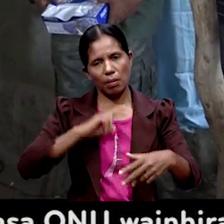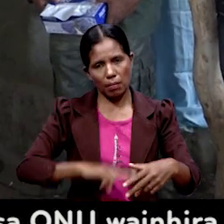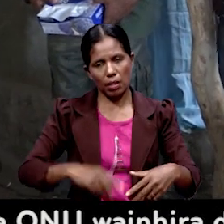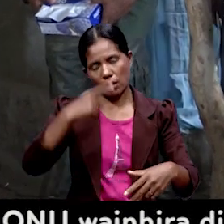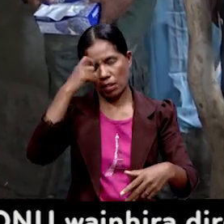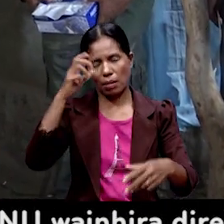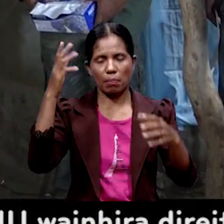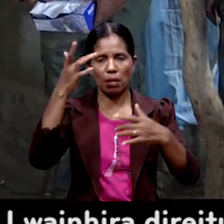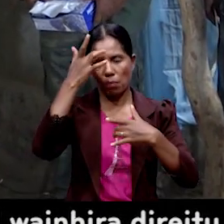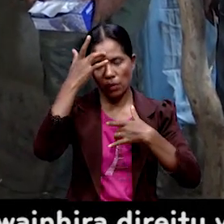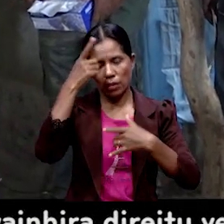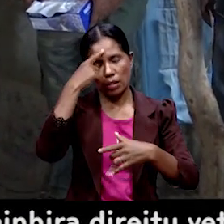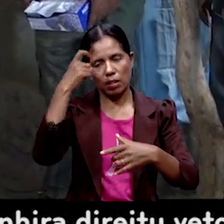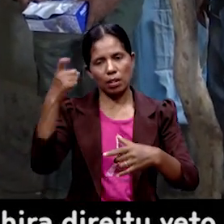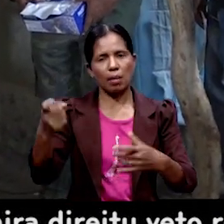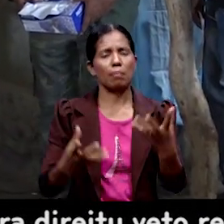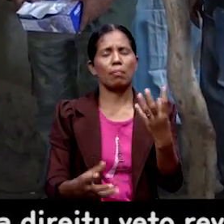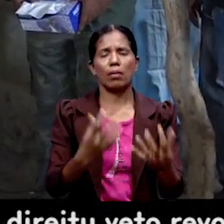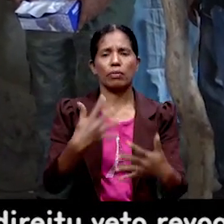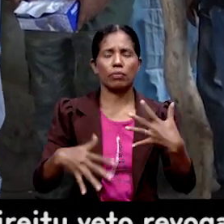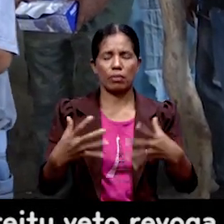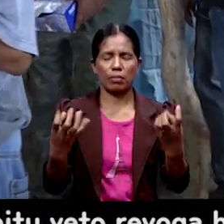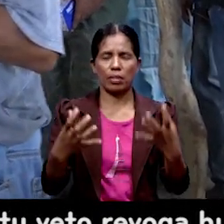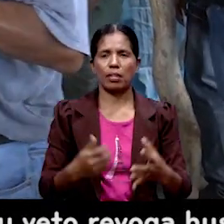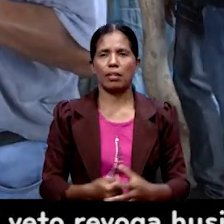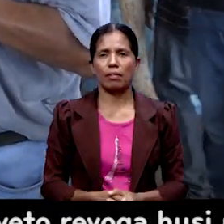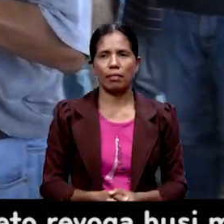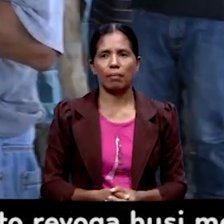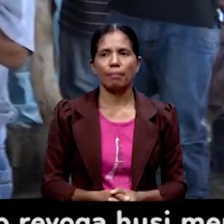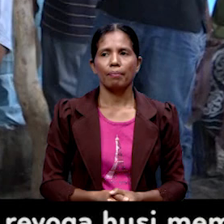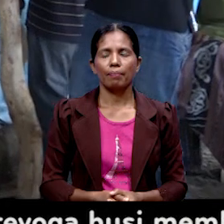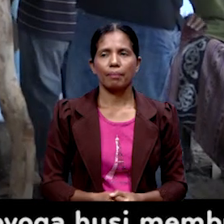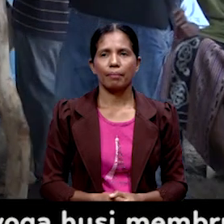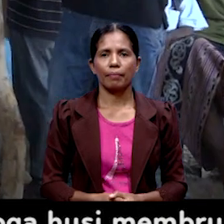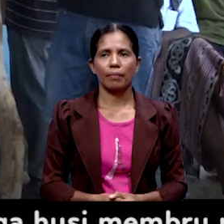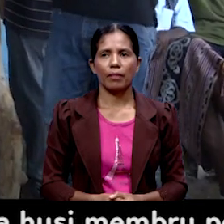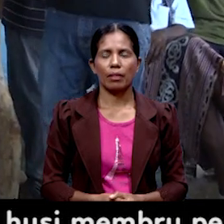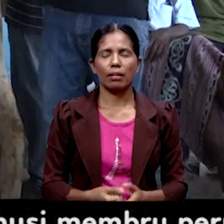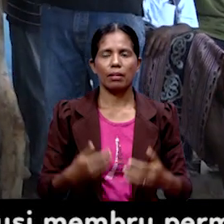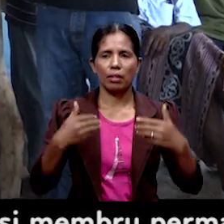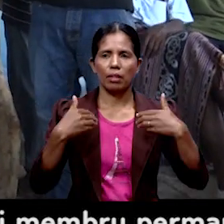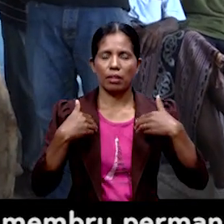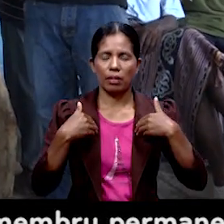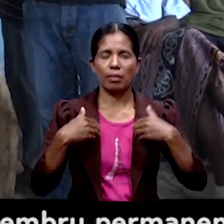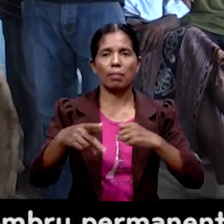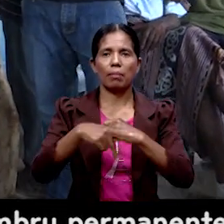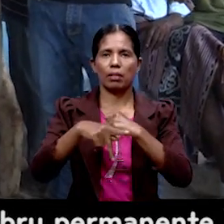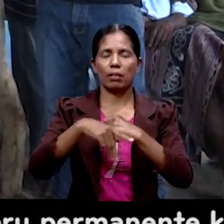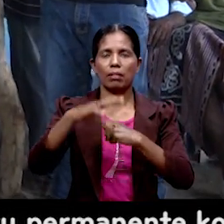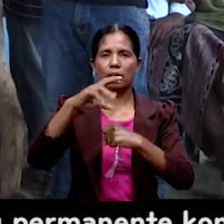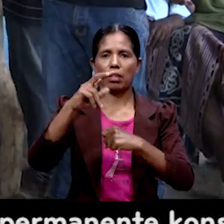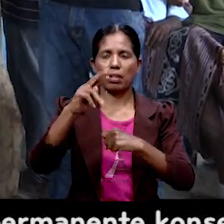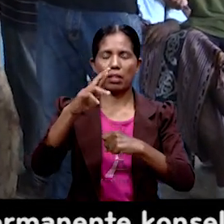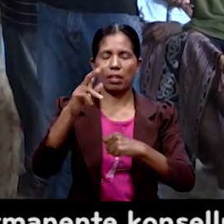está-me aquilo de moça, está-me a bomba, você não é o duro. Também não é, mas cá, moço falecendo, não é bom, não é, tem a